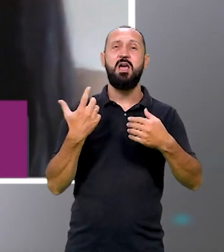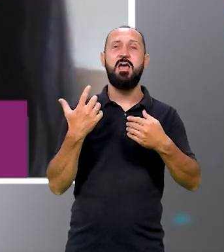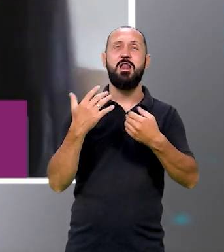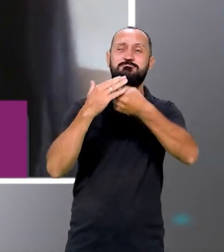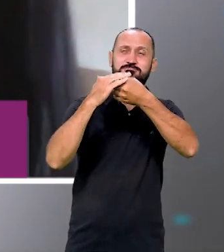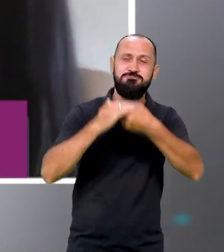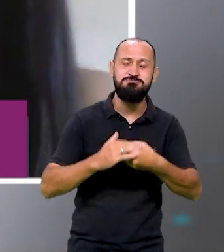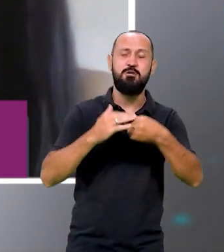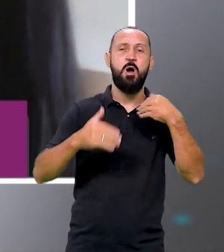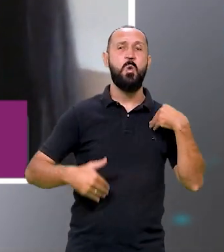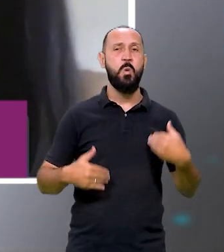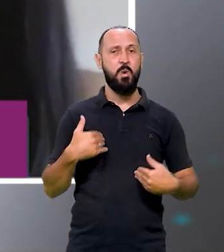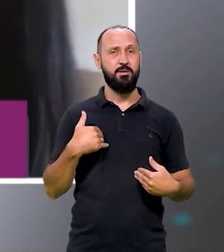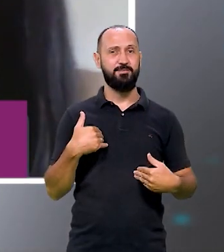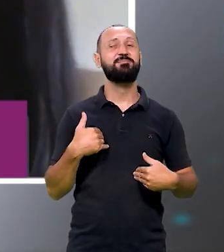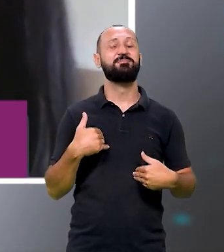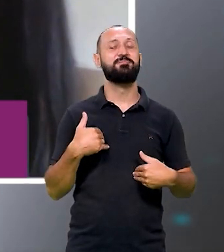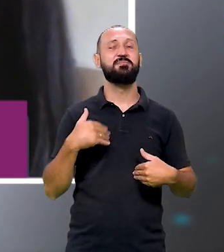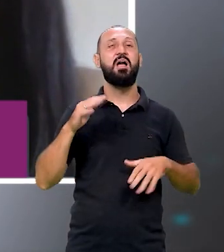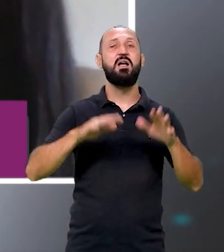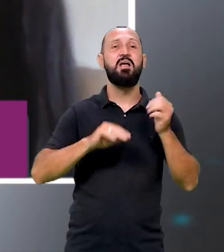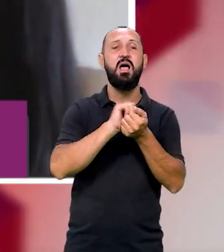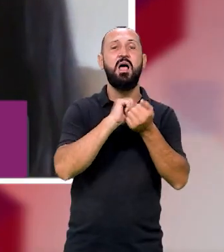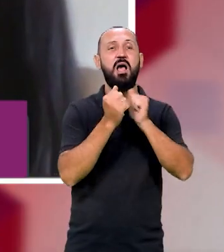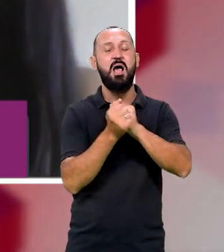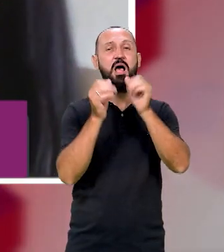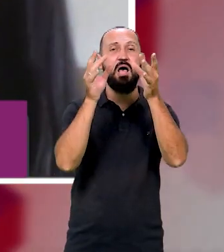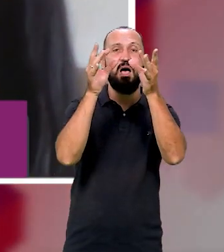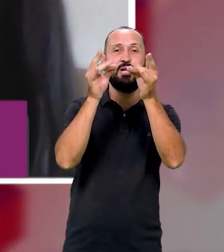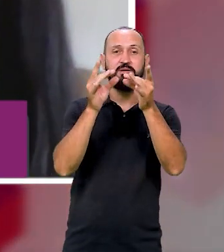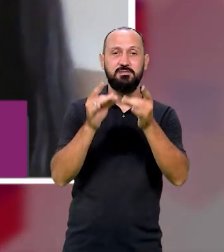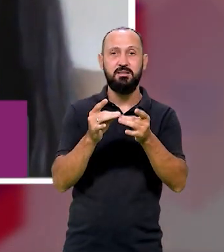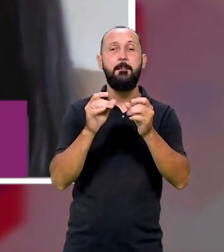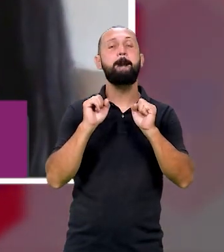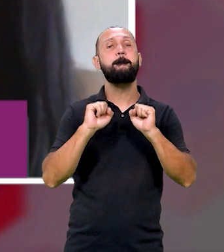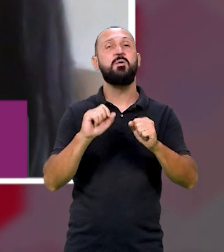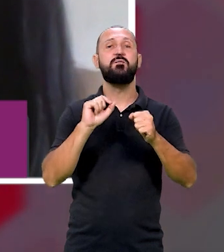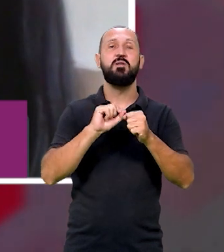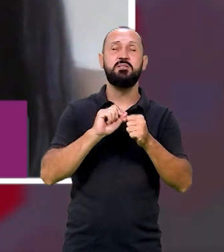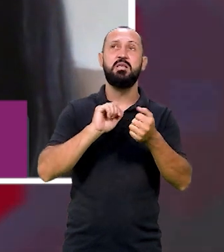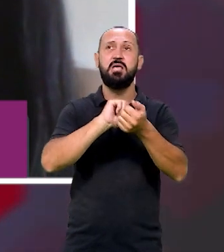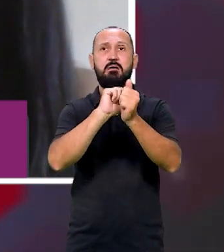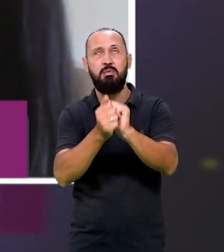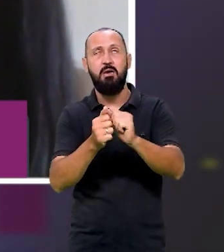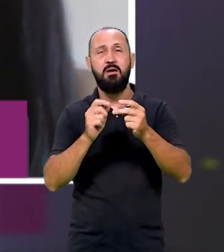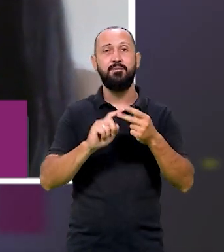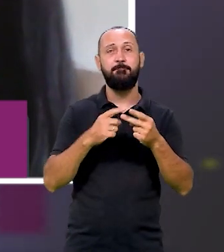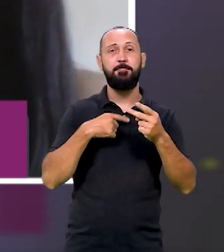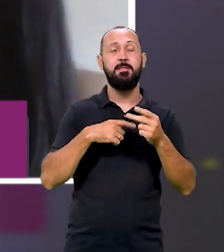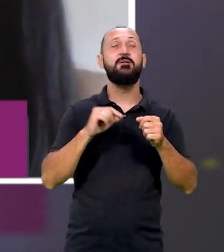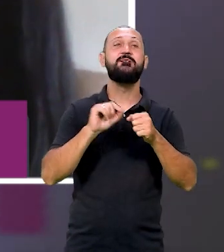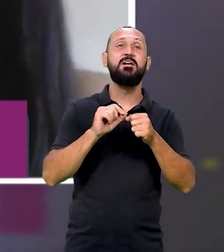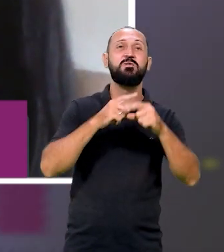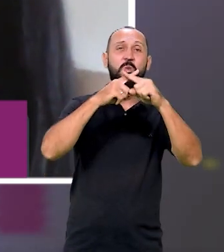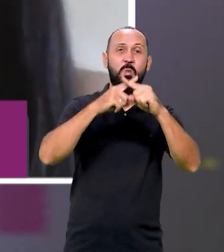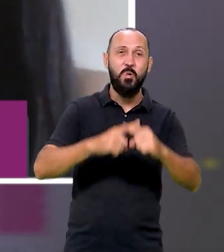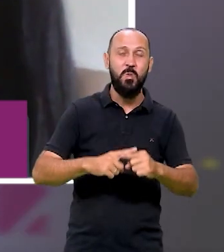do corpo, e, de repente, ajuste de alguns detalhes pode fazer com que atletas, com